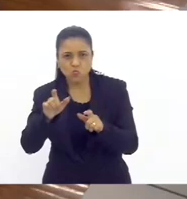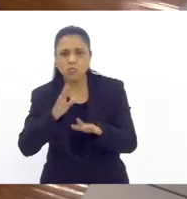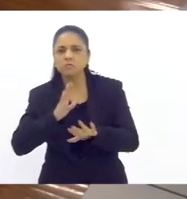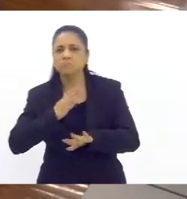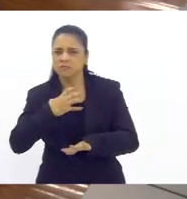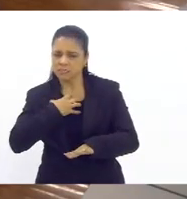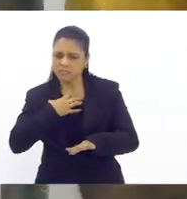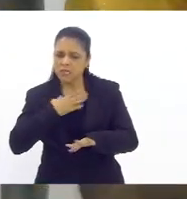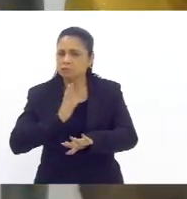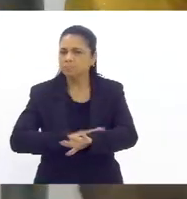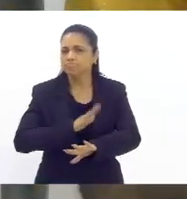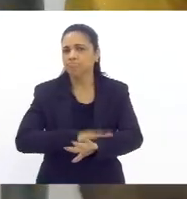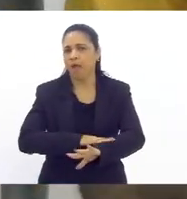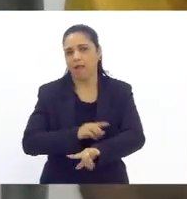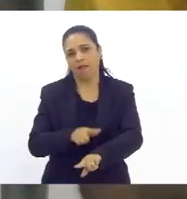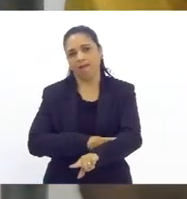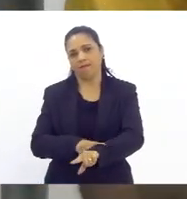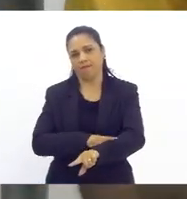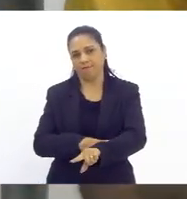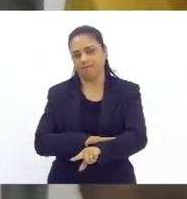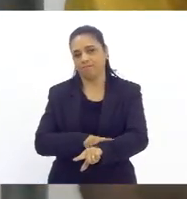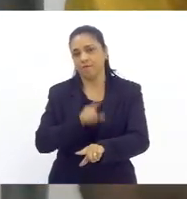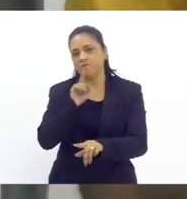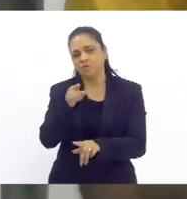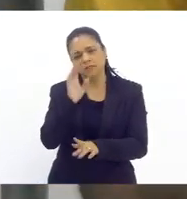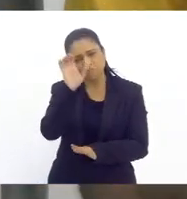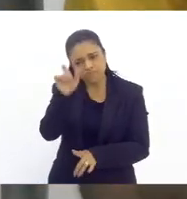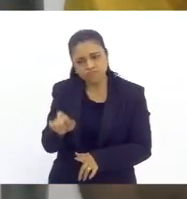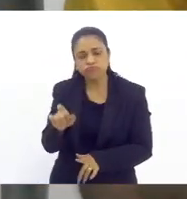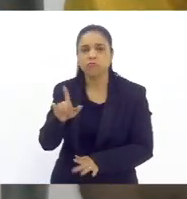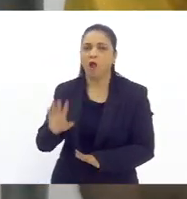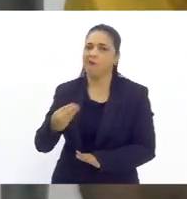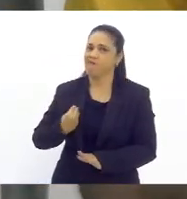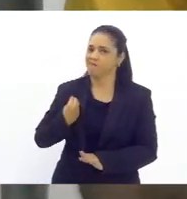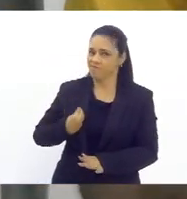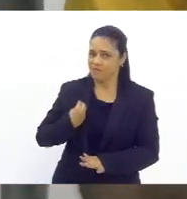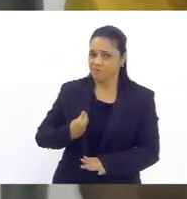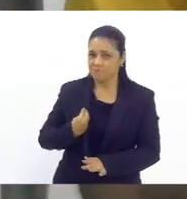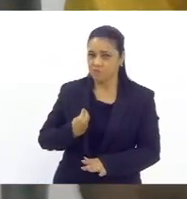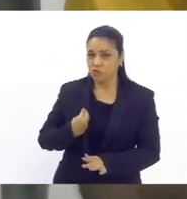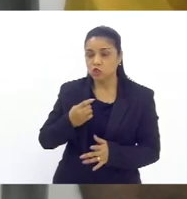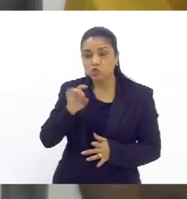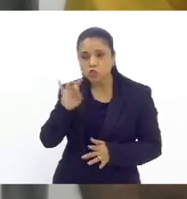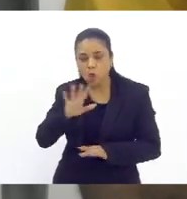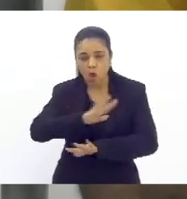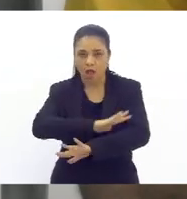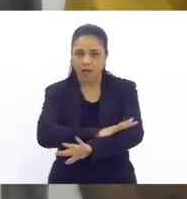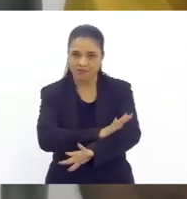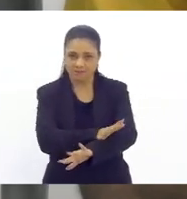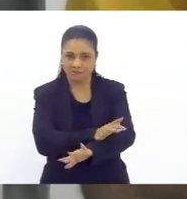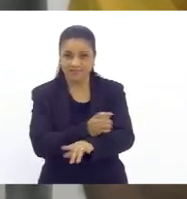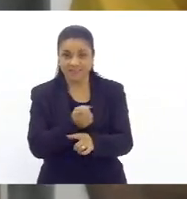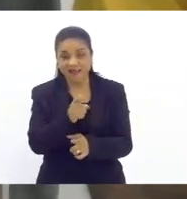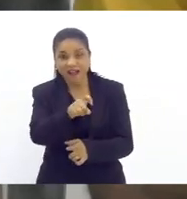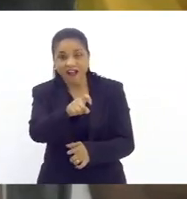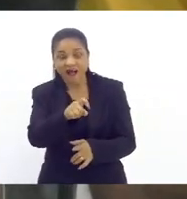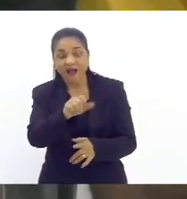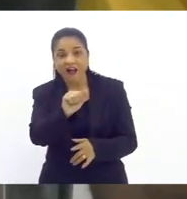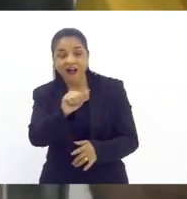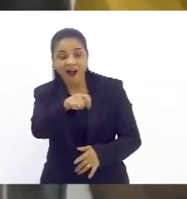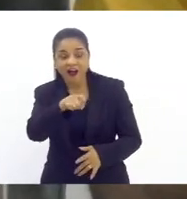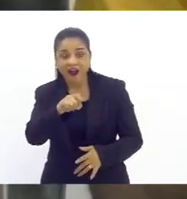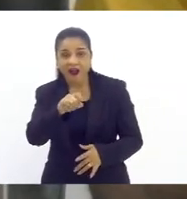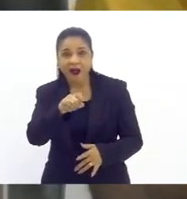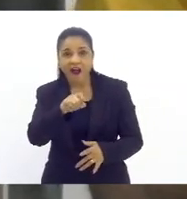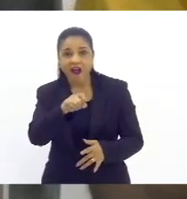conviver com isso é como se diz muito bem não basta não ser racista você tem que ser profundamente agora a pergunta